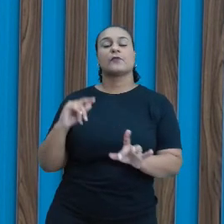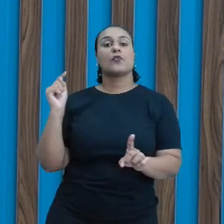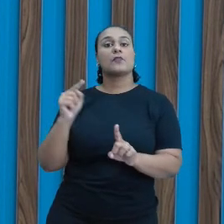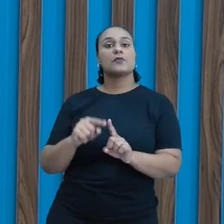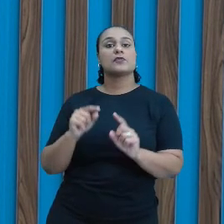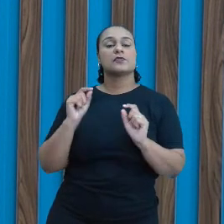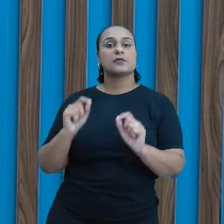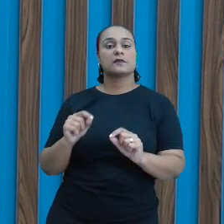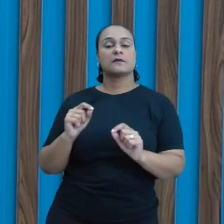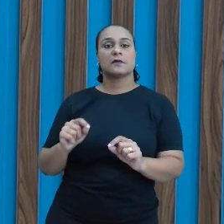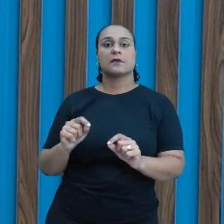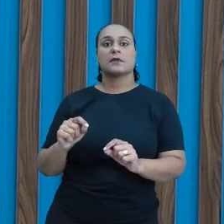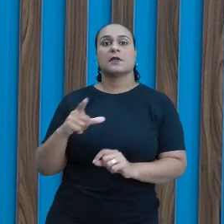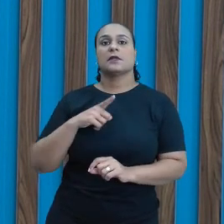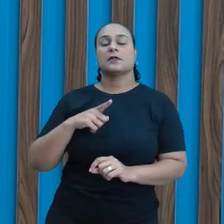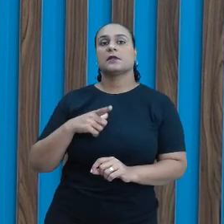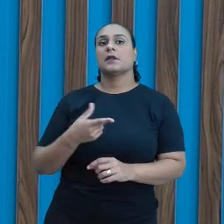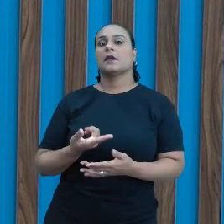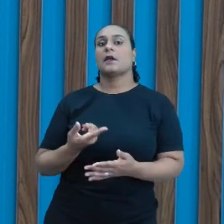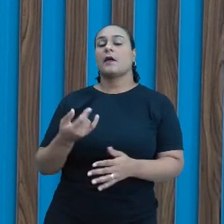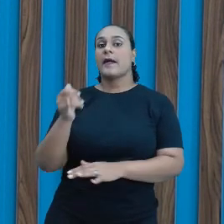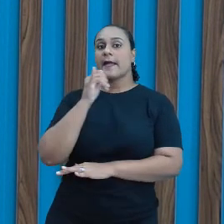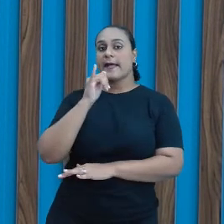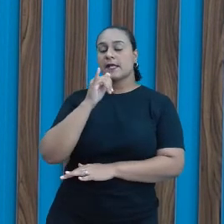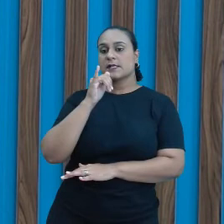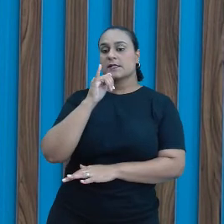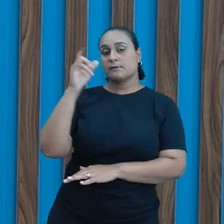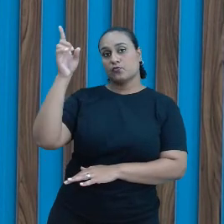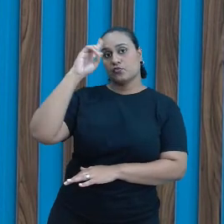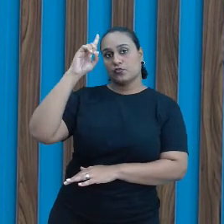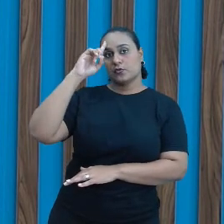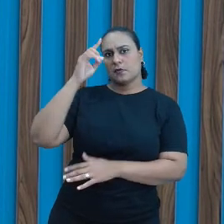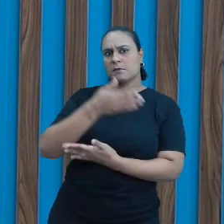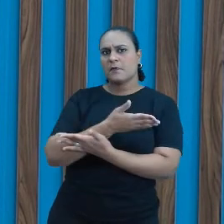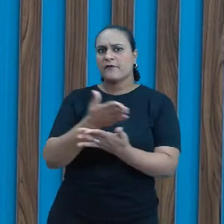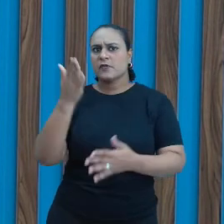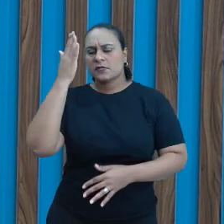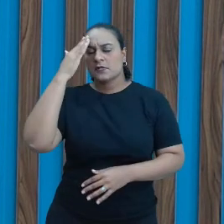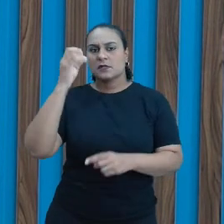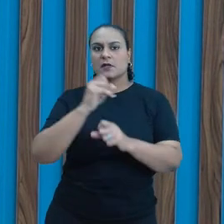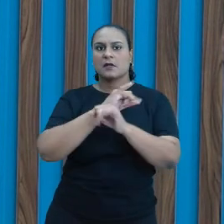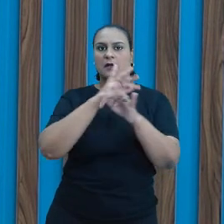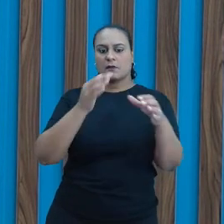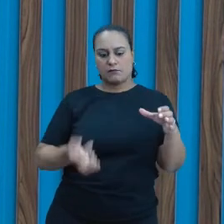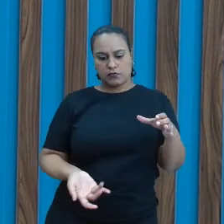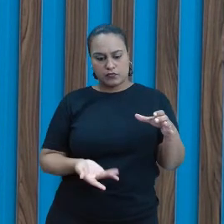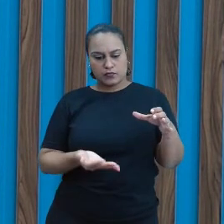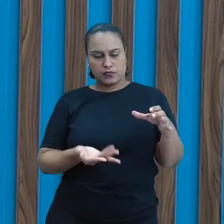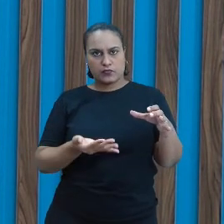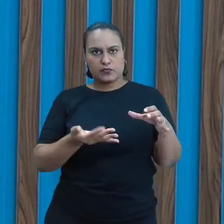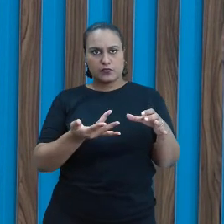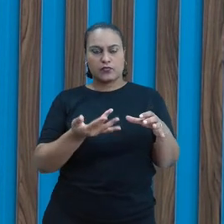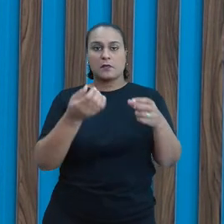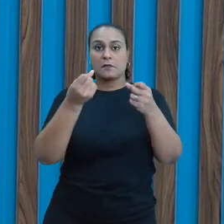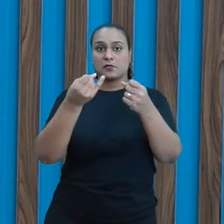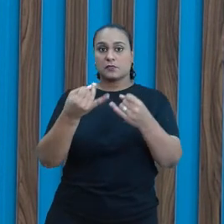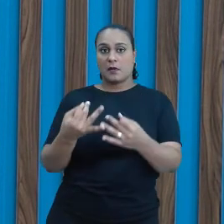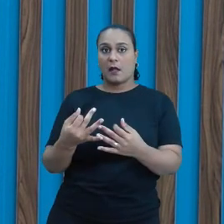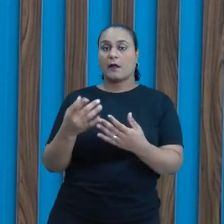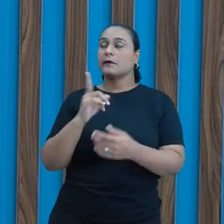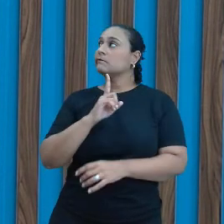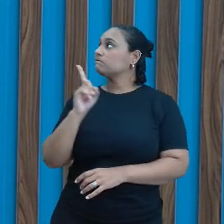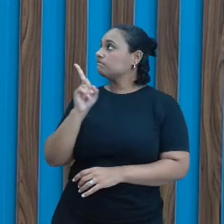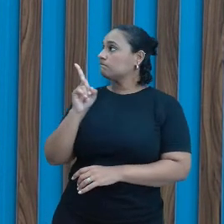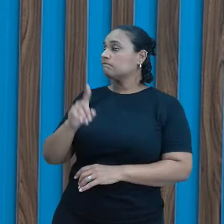tenha esses exemplos do dia a dia para você compreender melhor, né? O volume sendo trabalhado agora com a ideia da fórmula no 9º